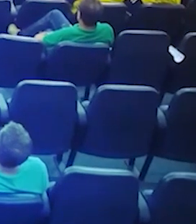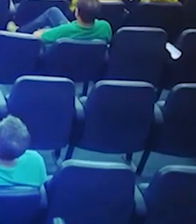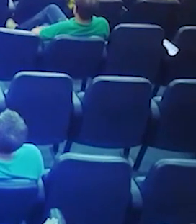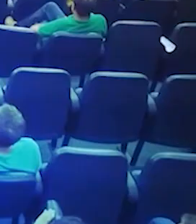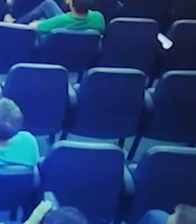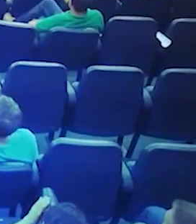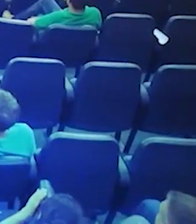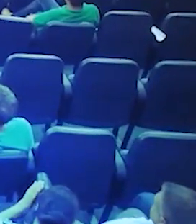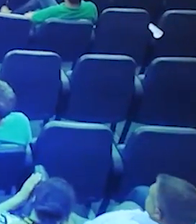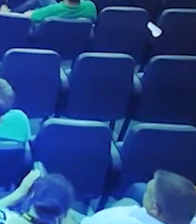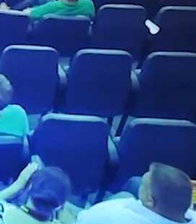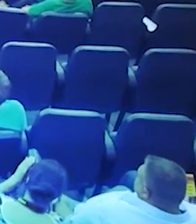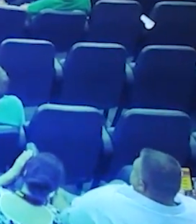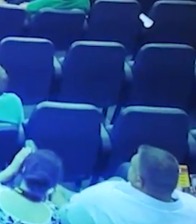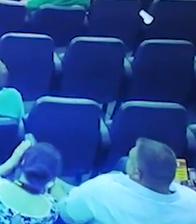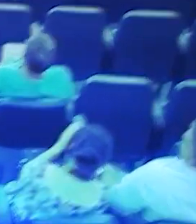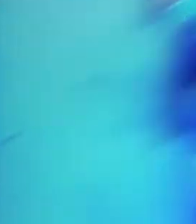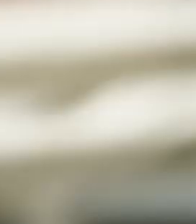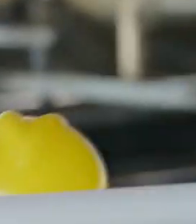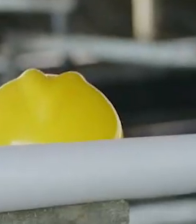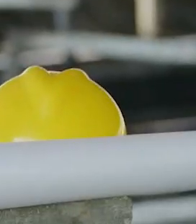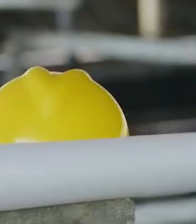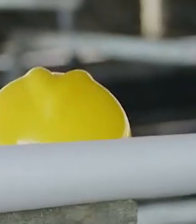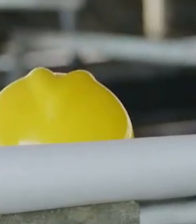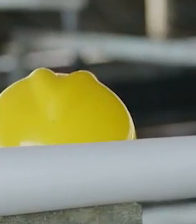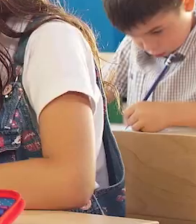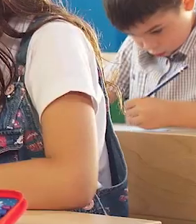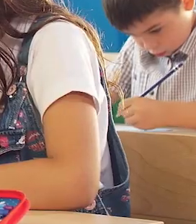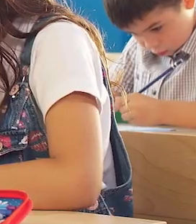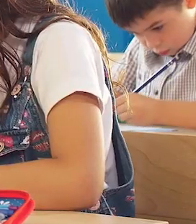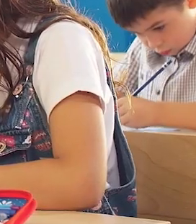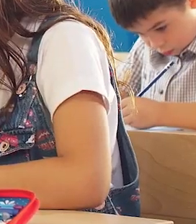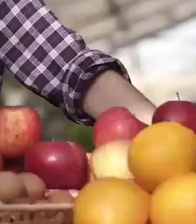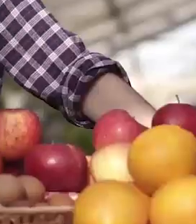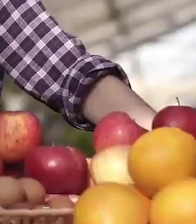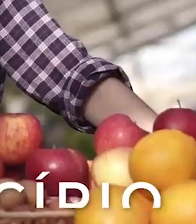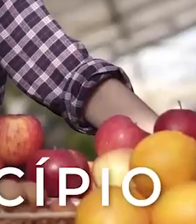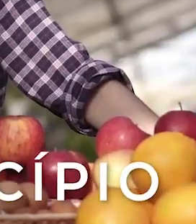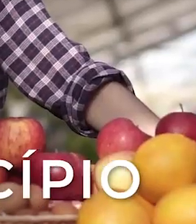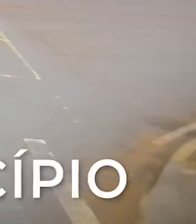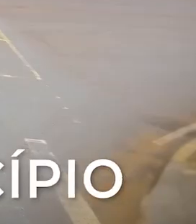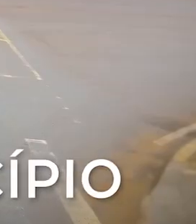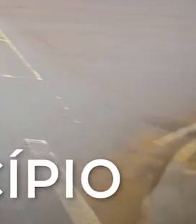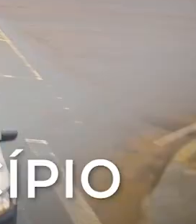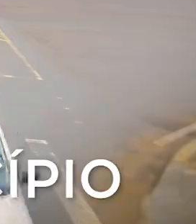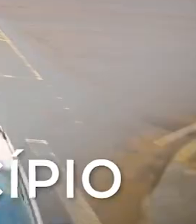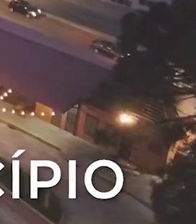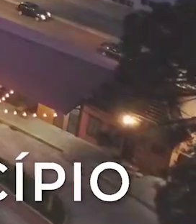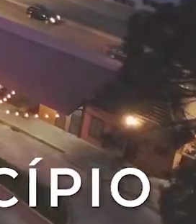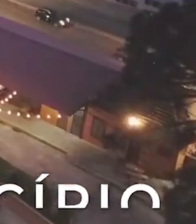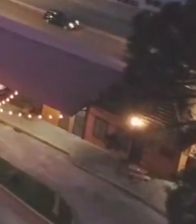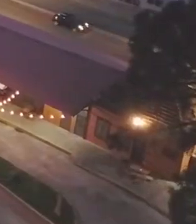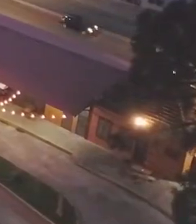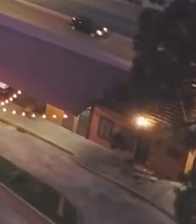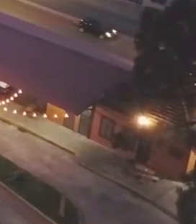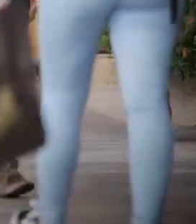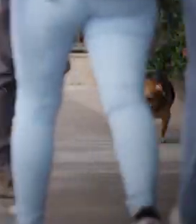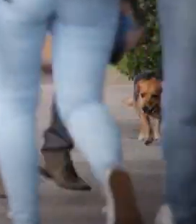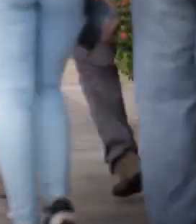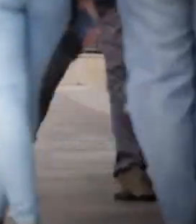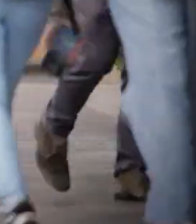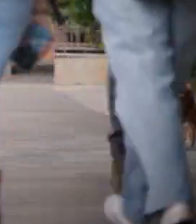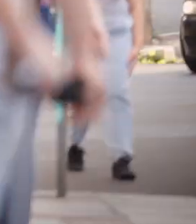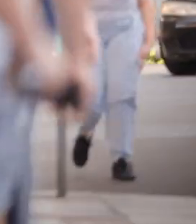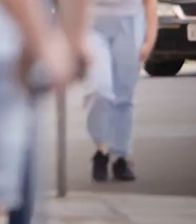Aqui são criados, votados e aprovados os projetos de lei que definem o rumo e o futuro do nosso município. A Câmara